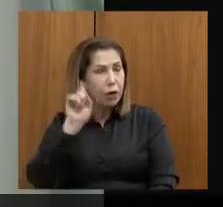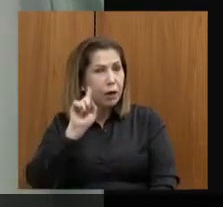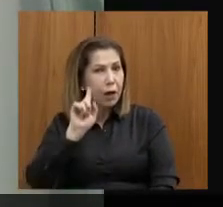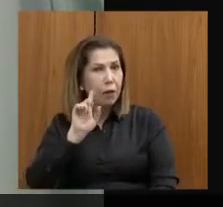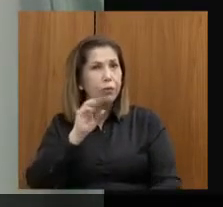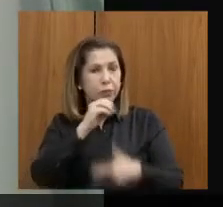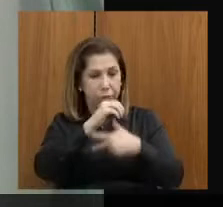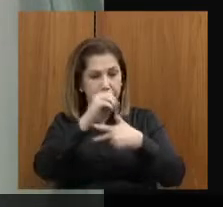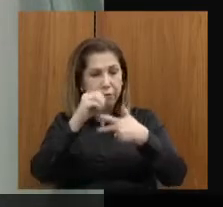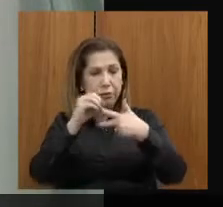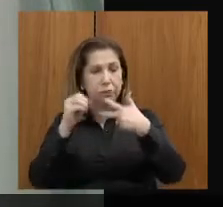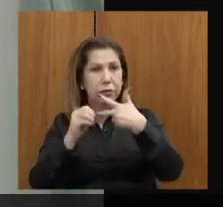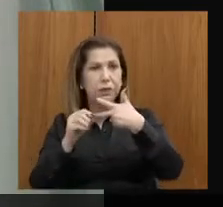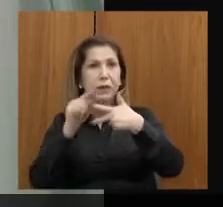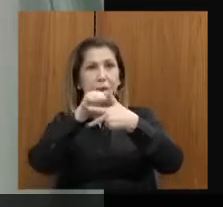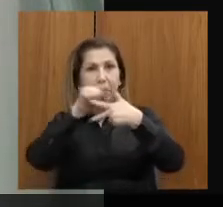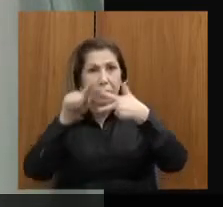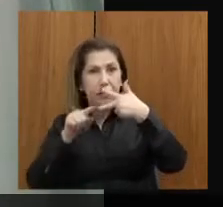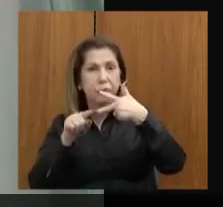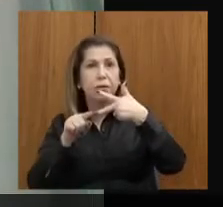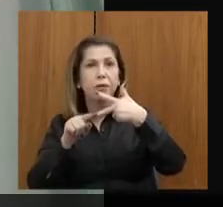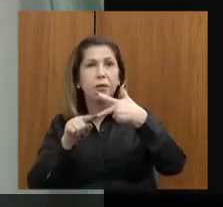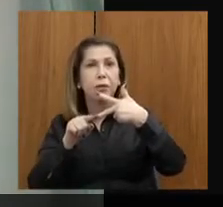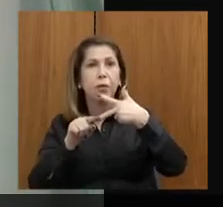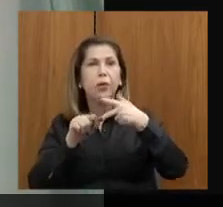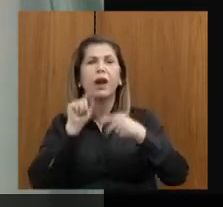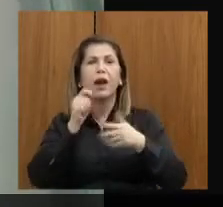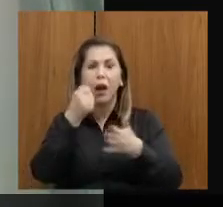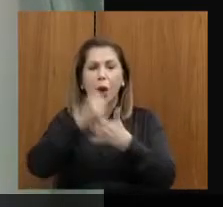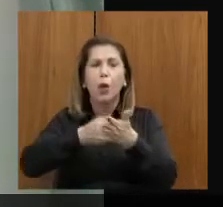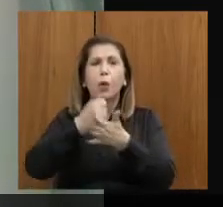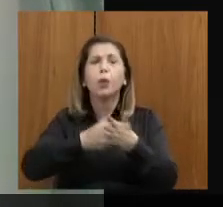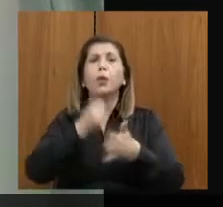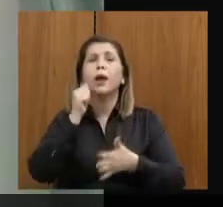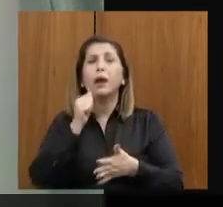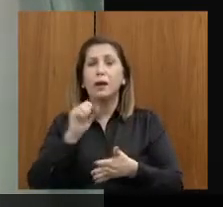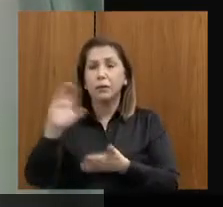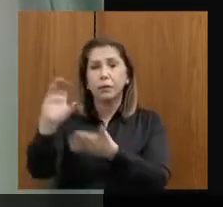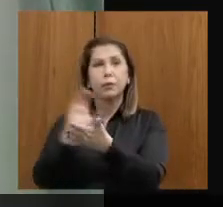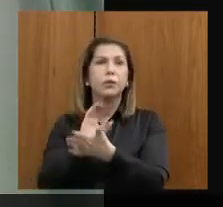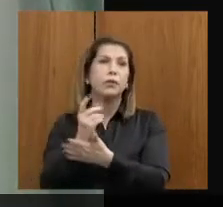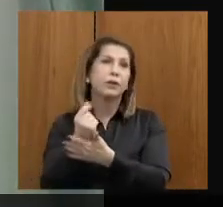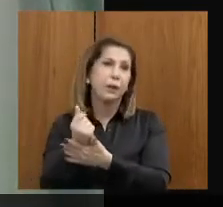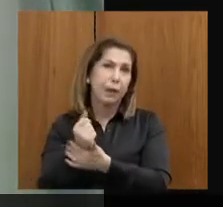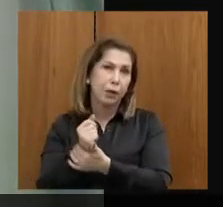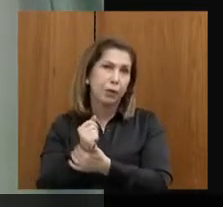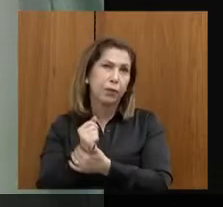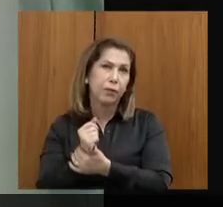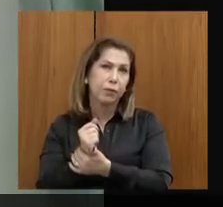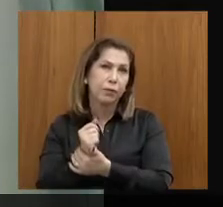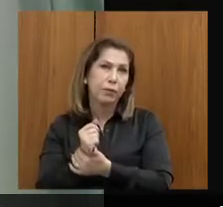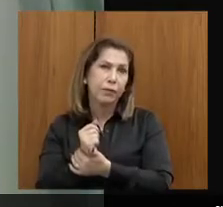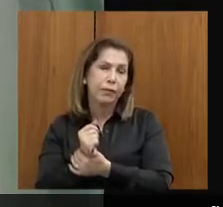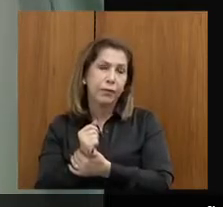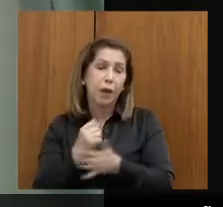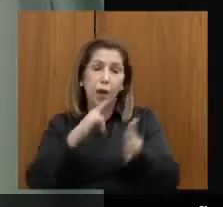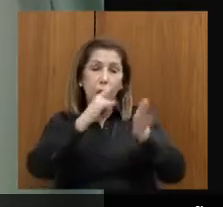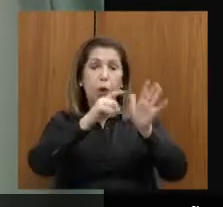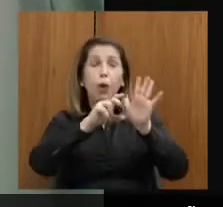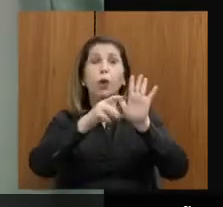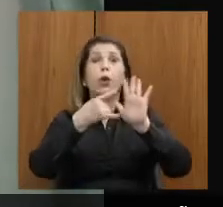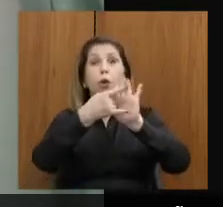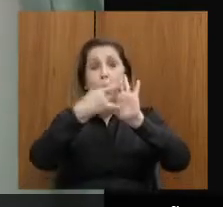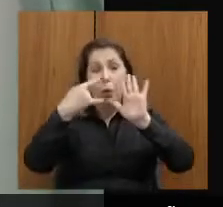parlamentos seja batalha do orçamento sabe é fundamental por exemplo da regularização fundiária entre